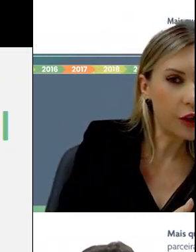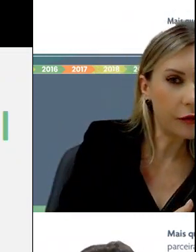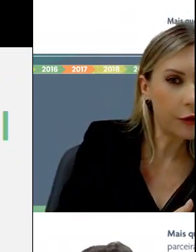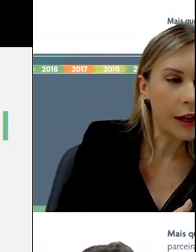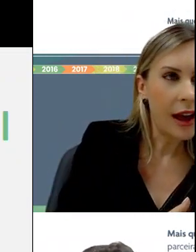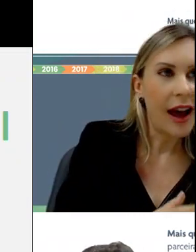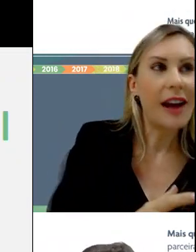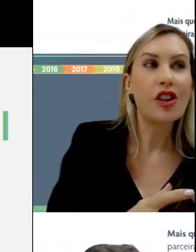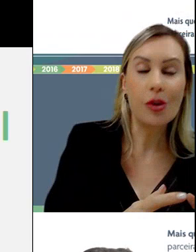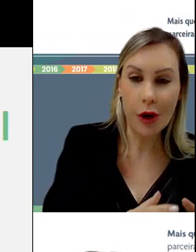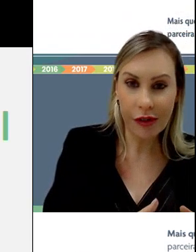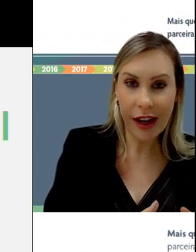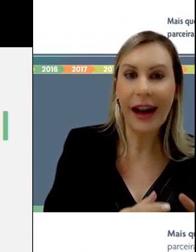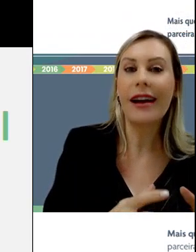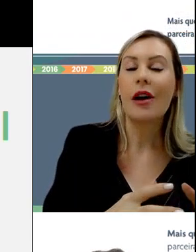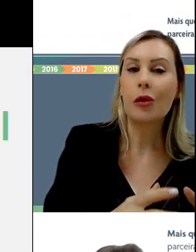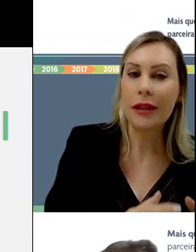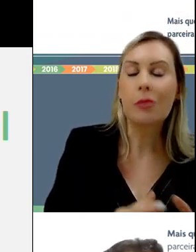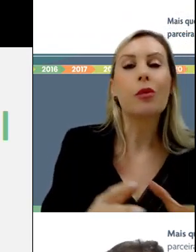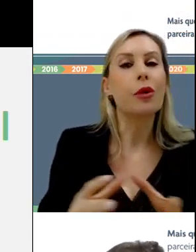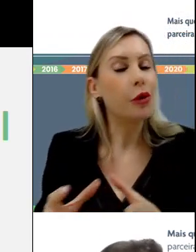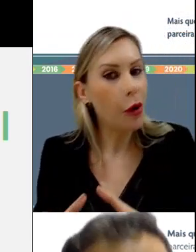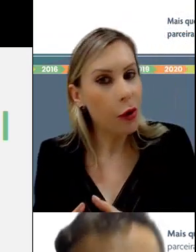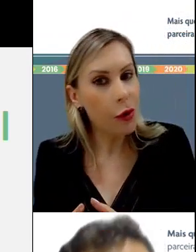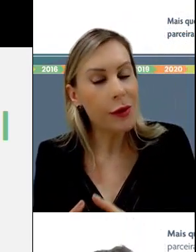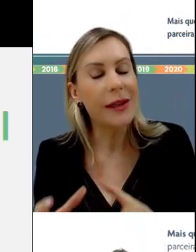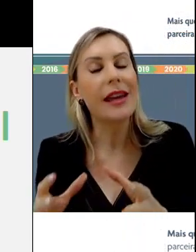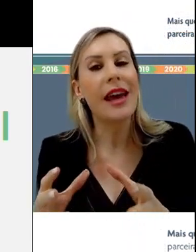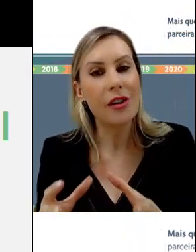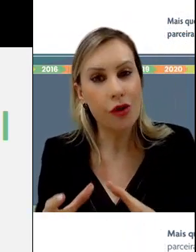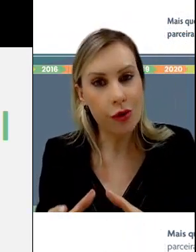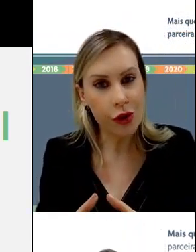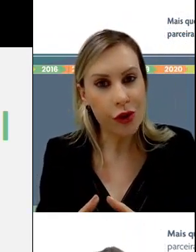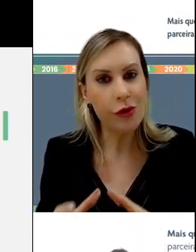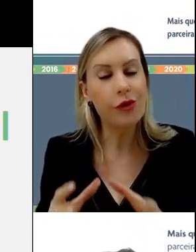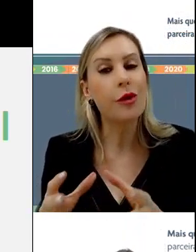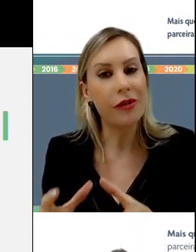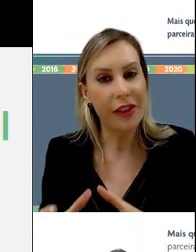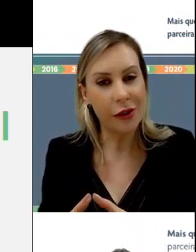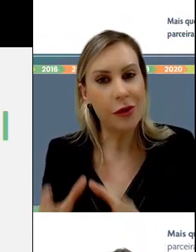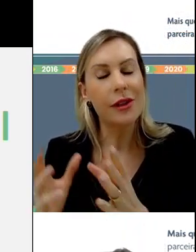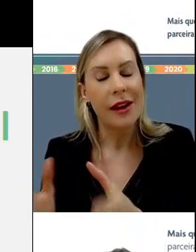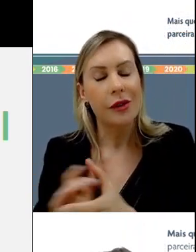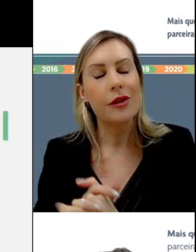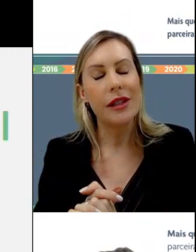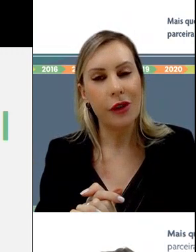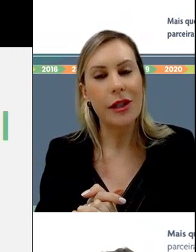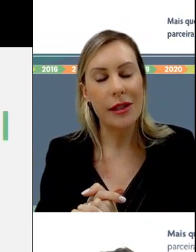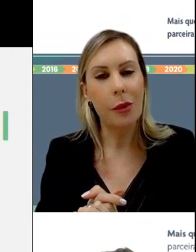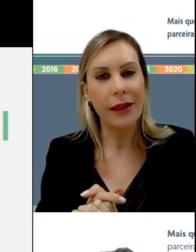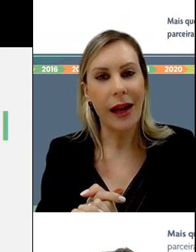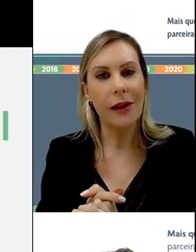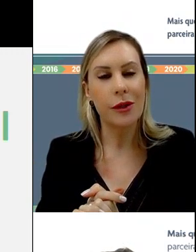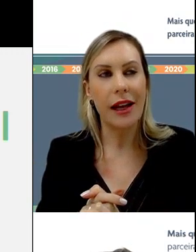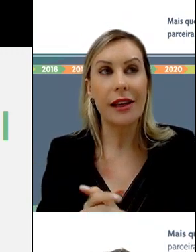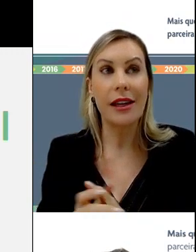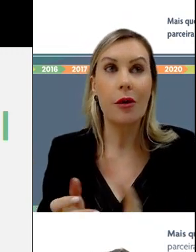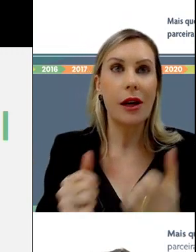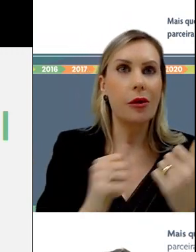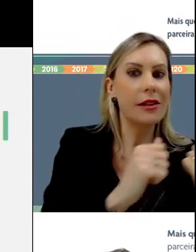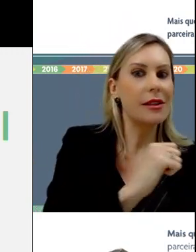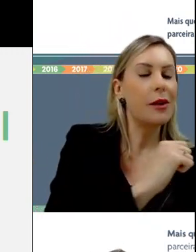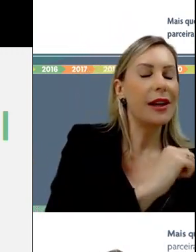servidores ativos, a gente pode ficar um tempo muito longo sem reajustes dos proventos dos servidores aposentados,